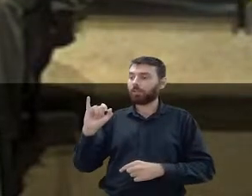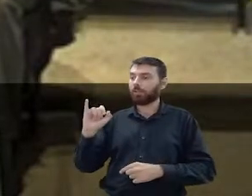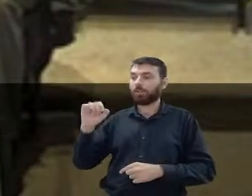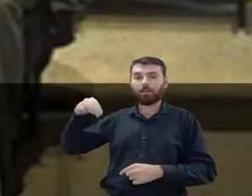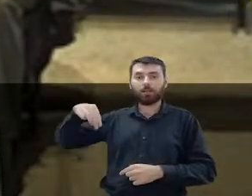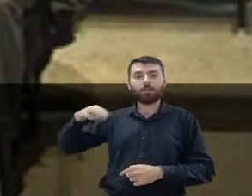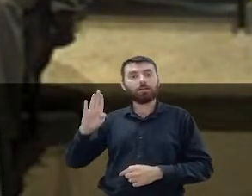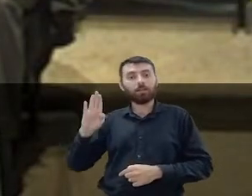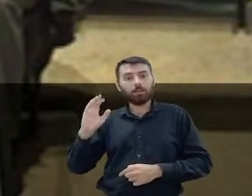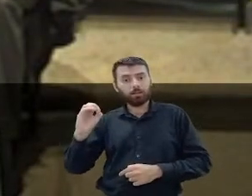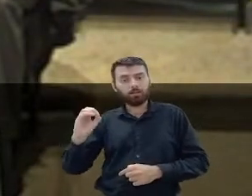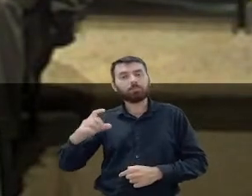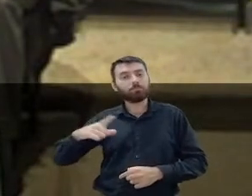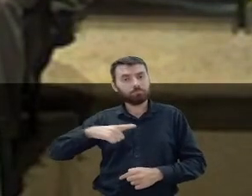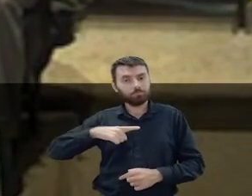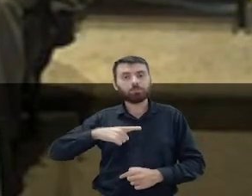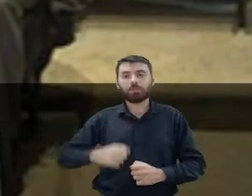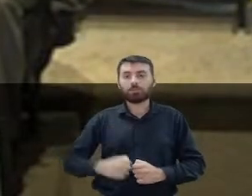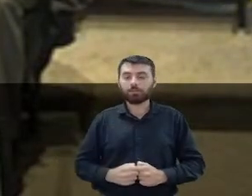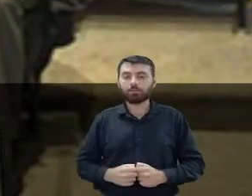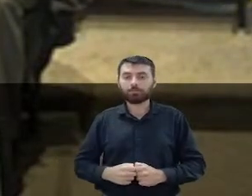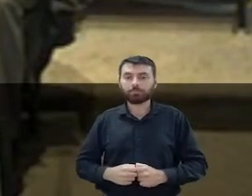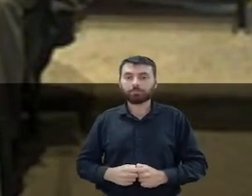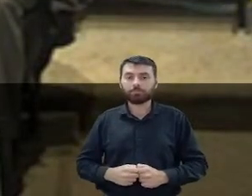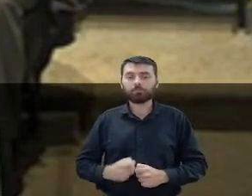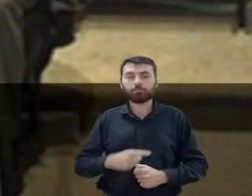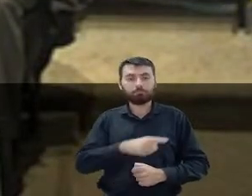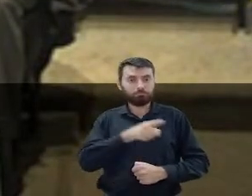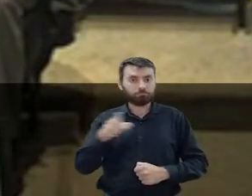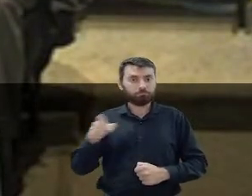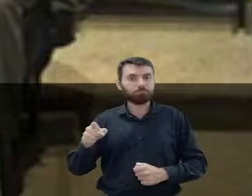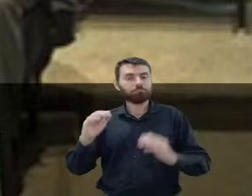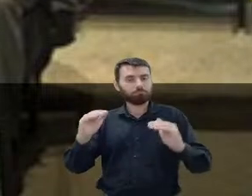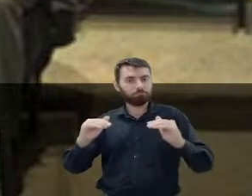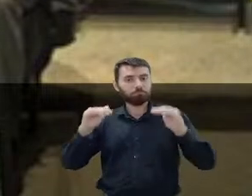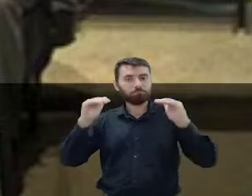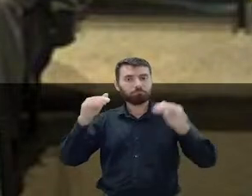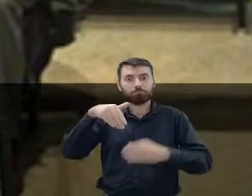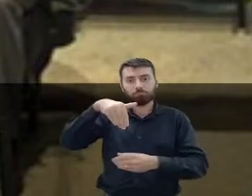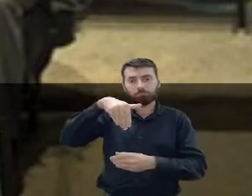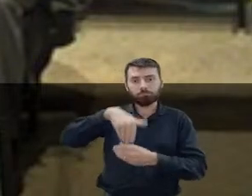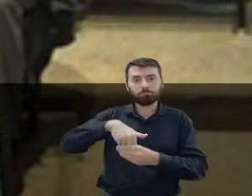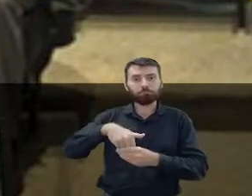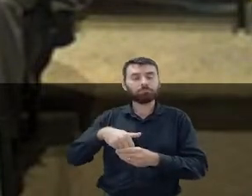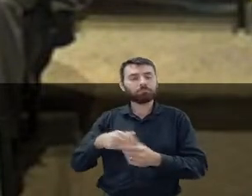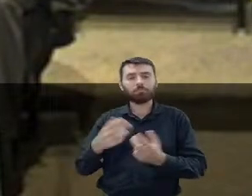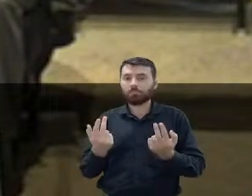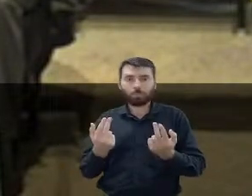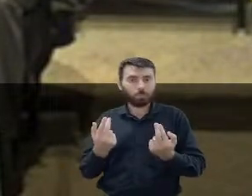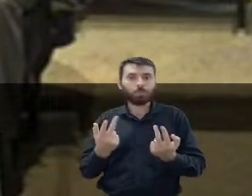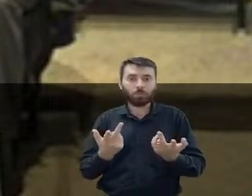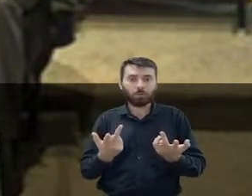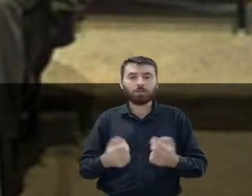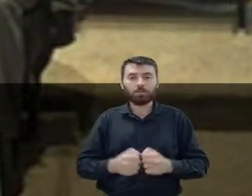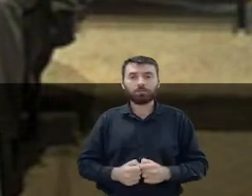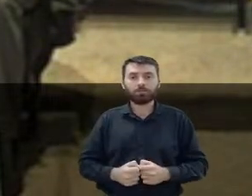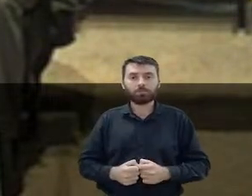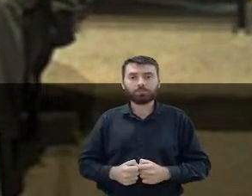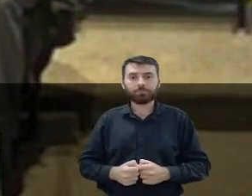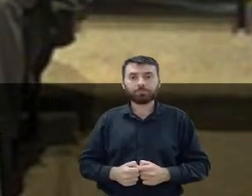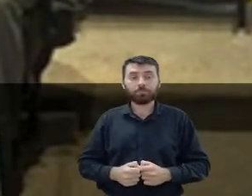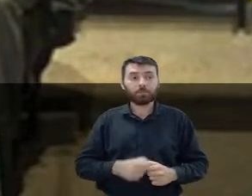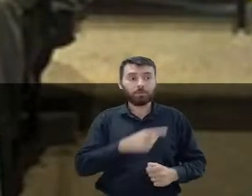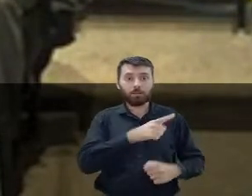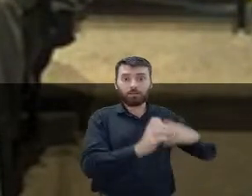RO de todas vossas excelências aqui, que foram no mesmo sentido. A omissão da empresa, do empregador, de não ajudar o